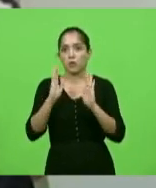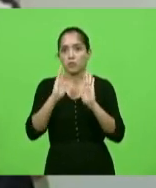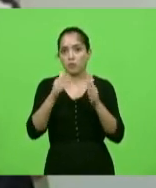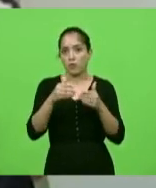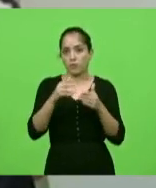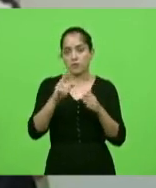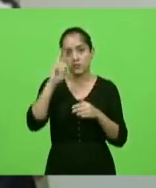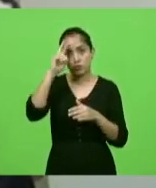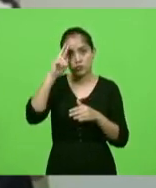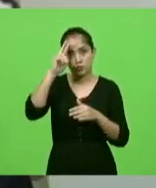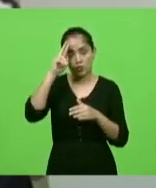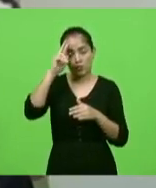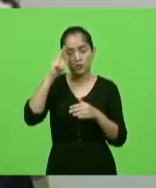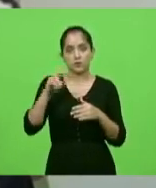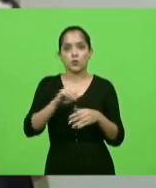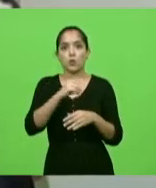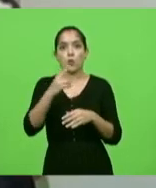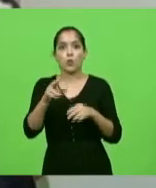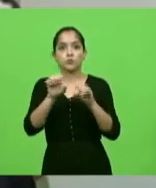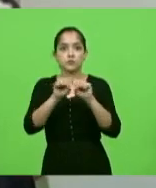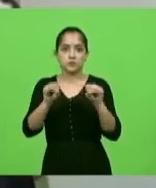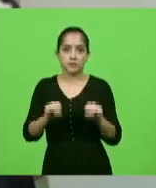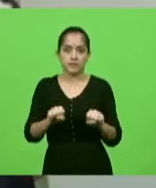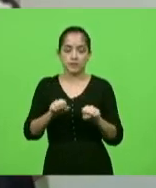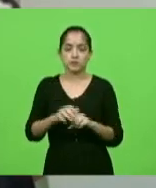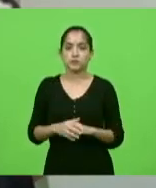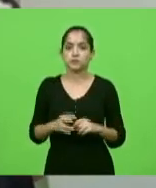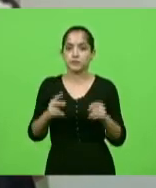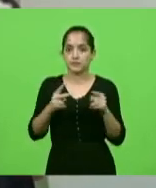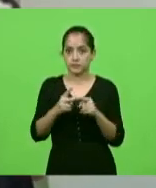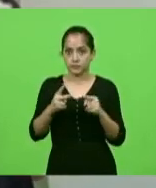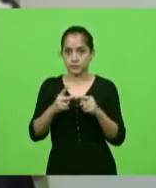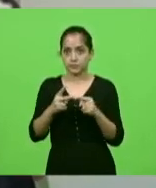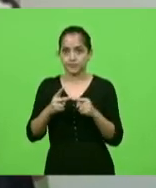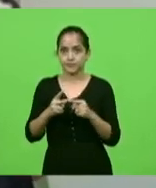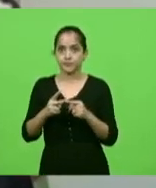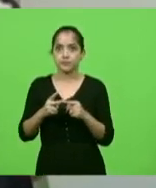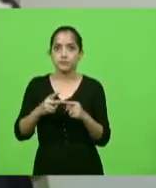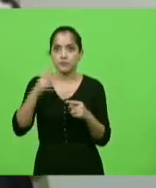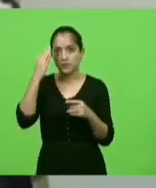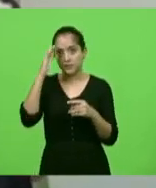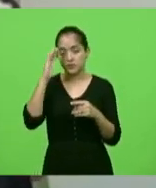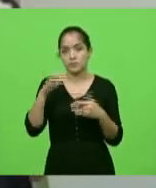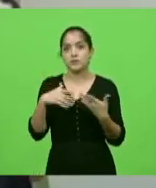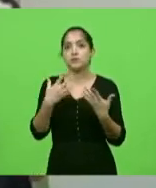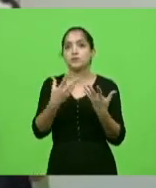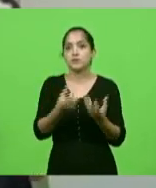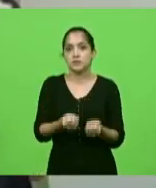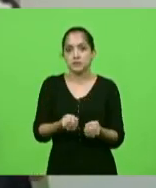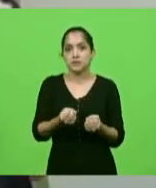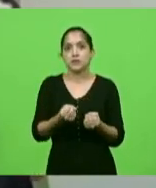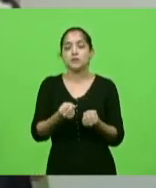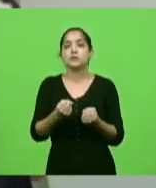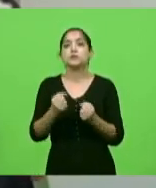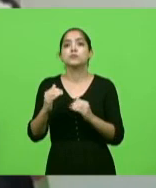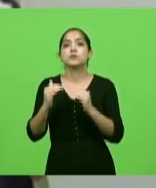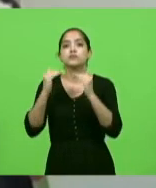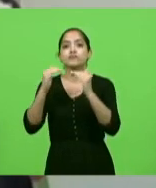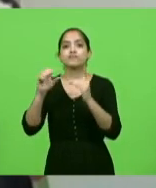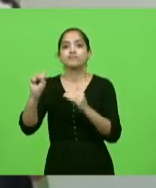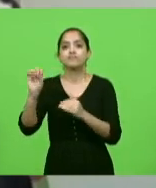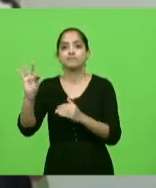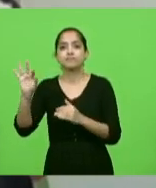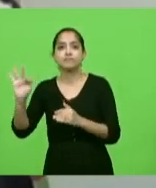literal histórico lógico ou sistemático em segundo lugar é a interpretação que foi adotada pelo Superior Tribunal Federal